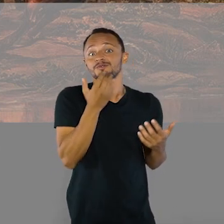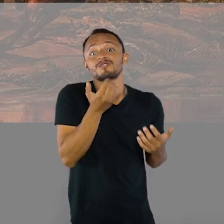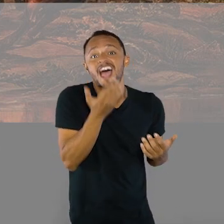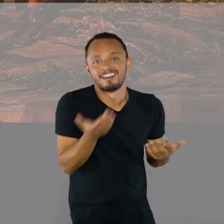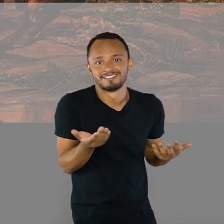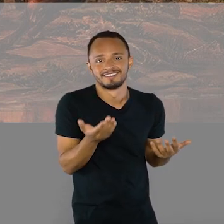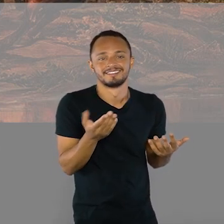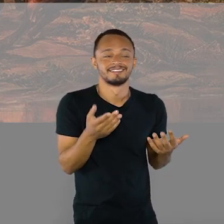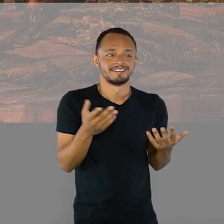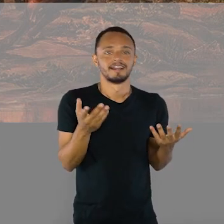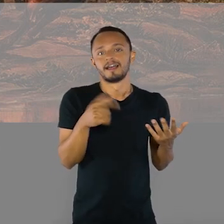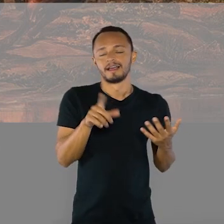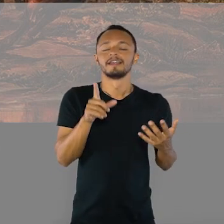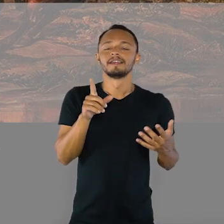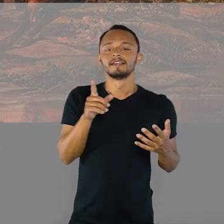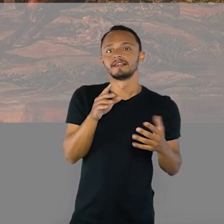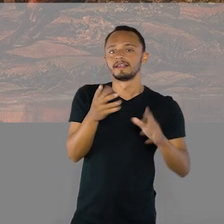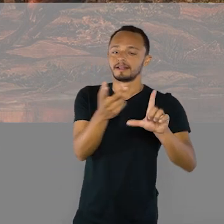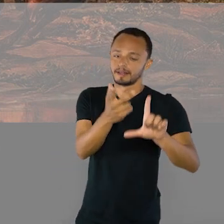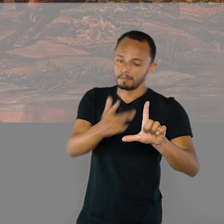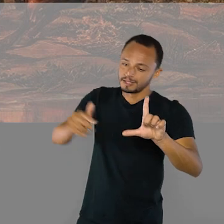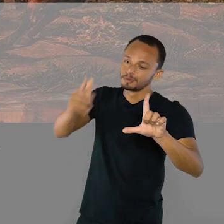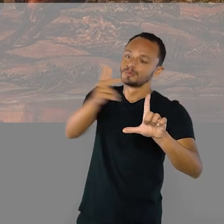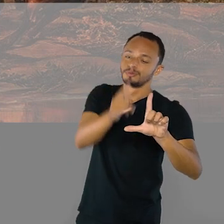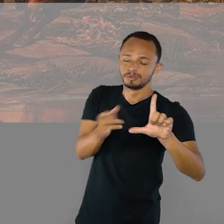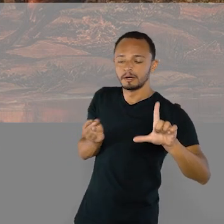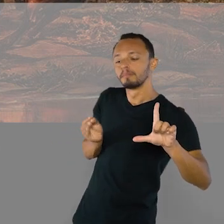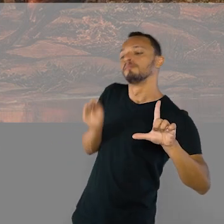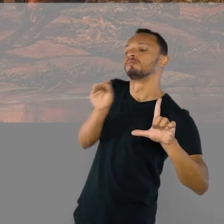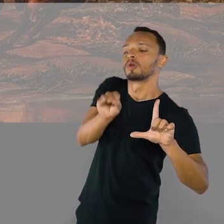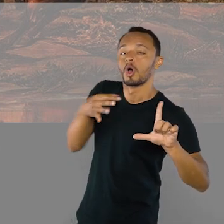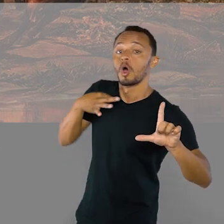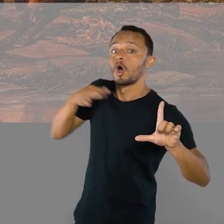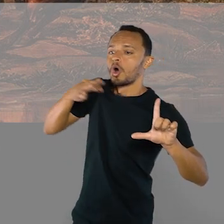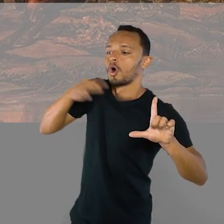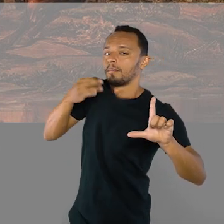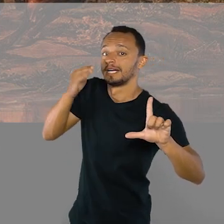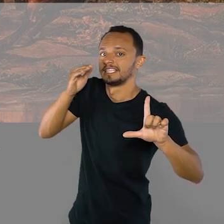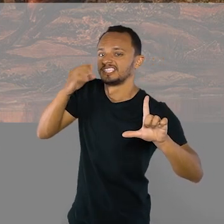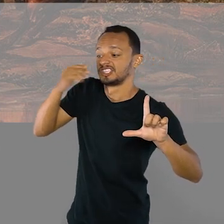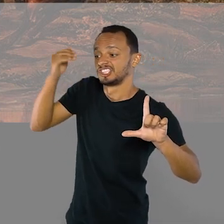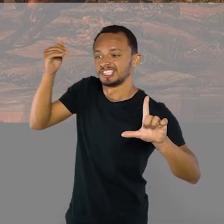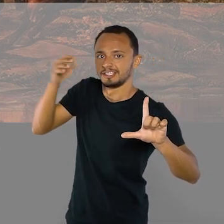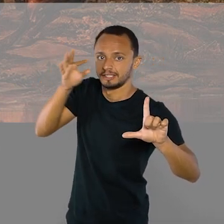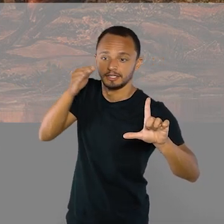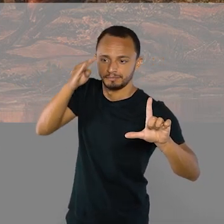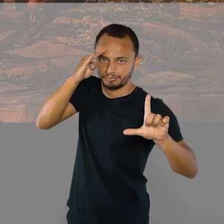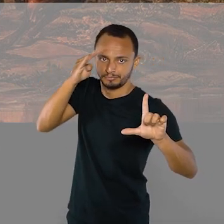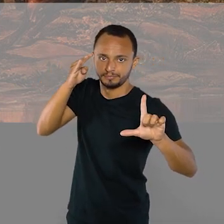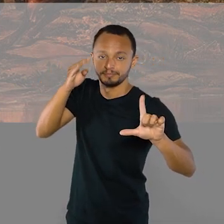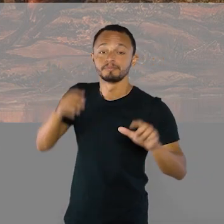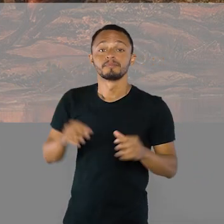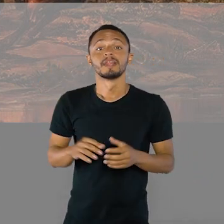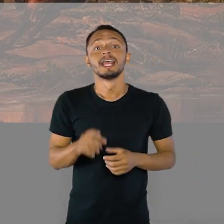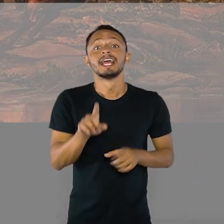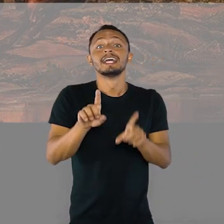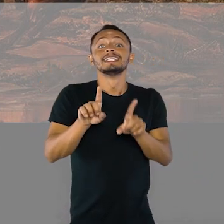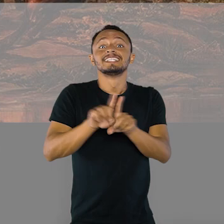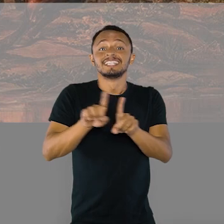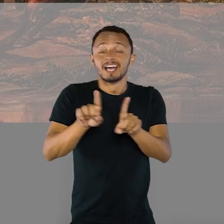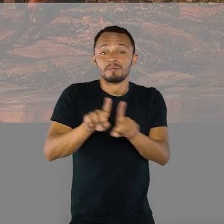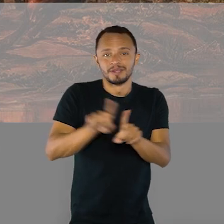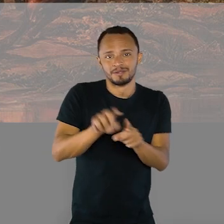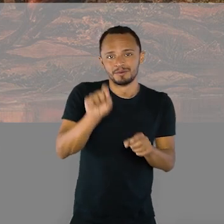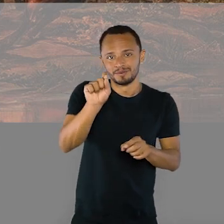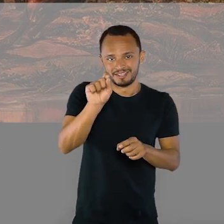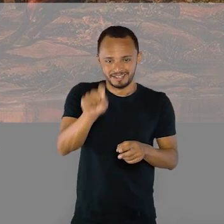que todos comentam é que Pedro Américo sabia que D. Pedro não estava montado num cavalo, mas estava montado